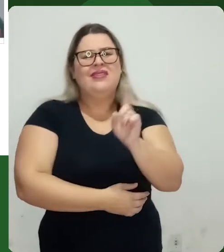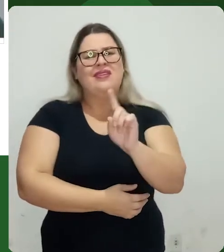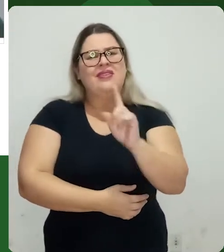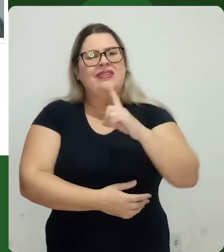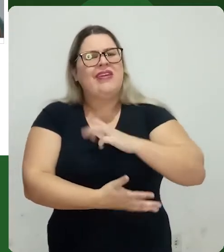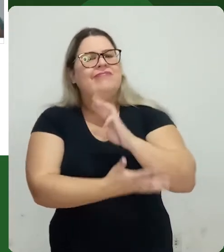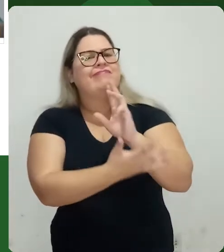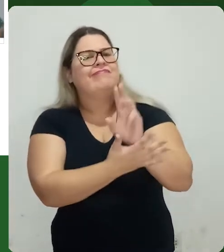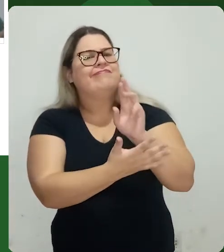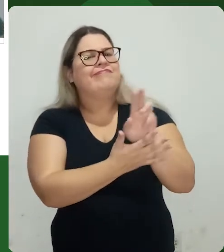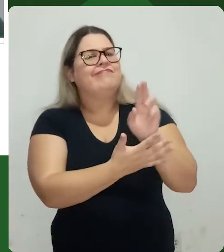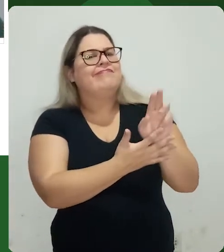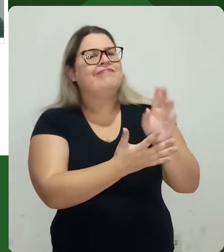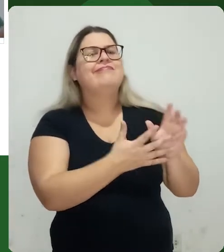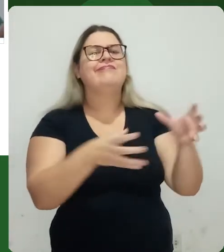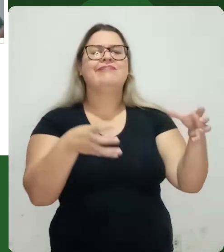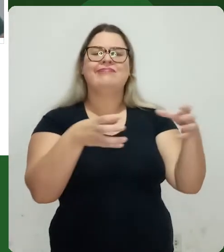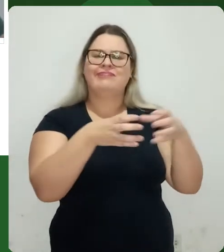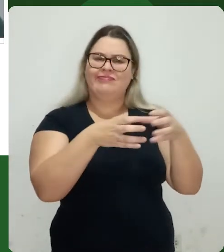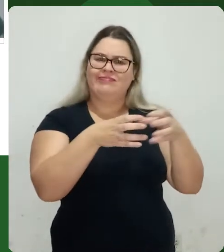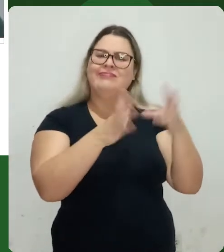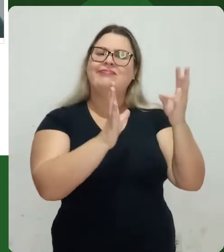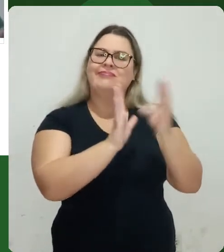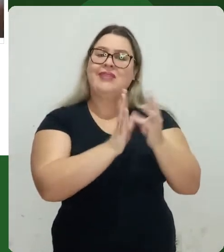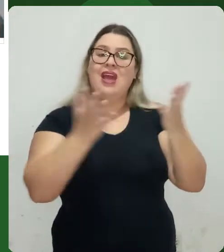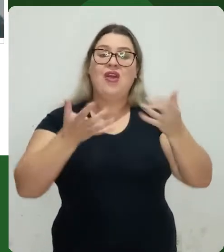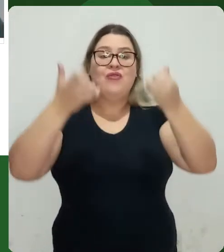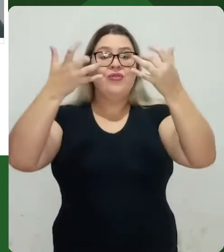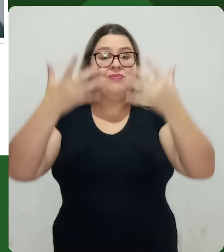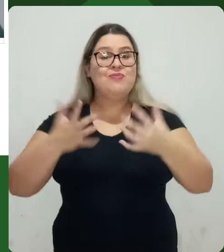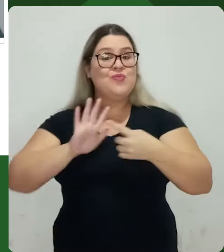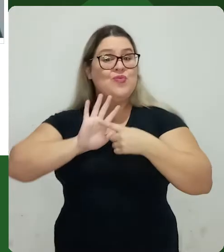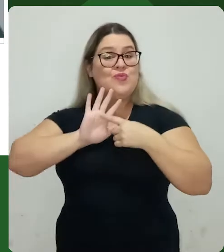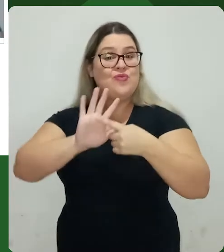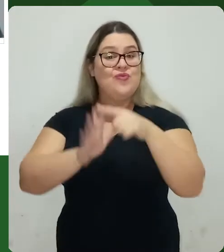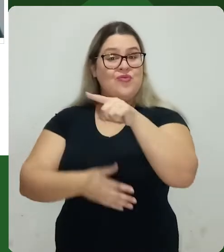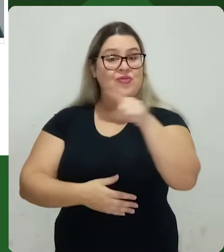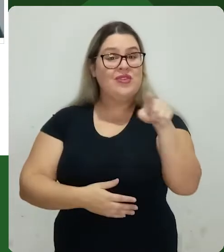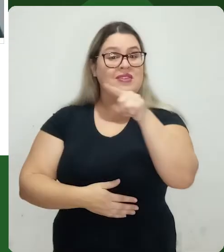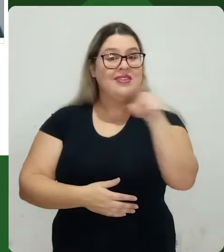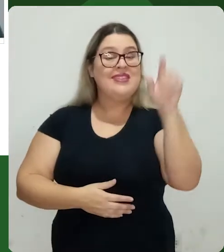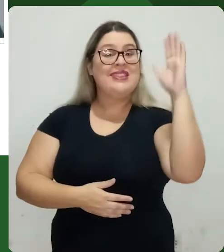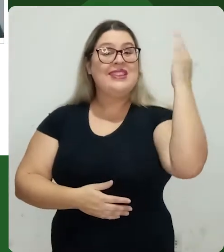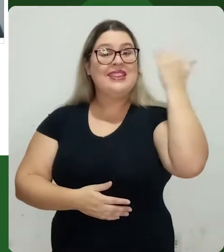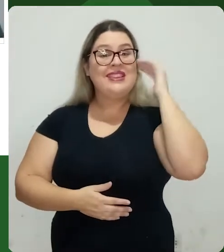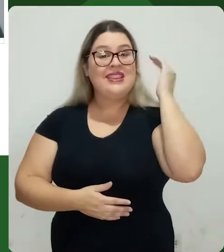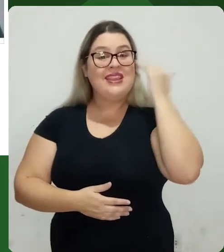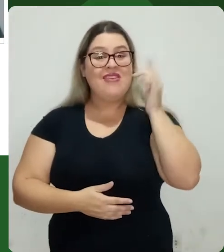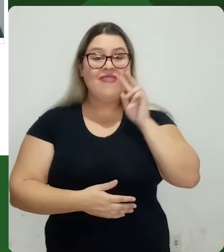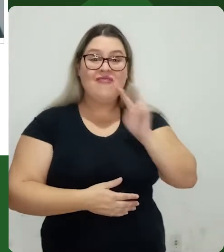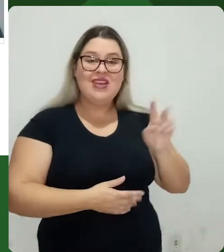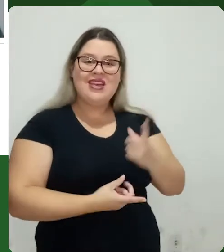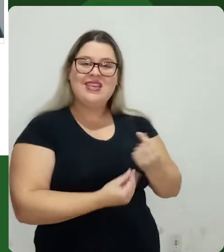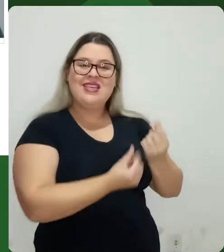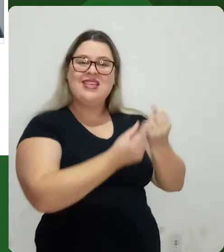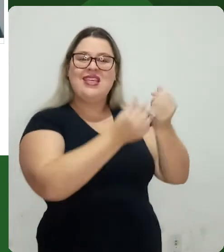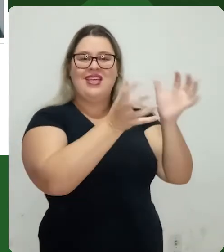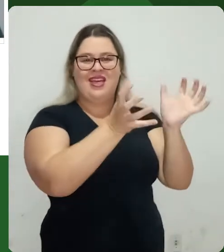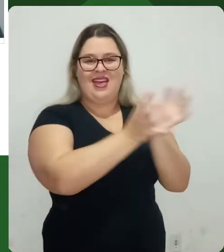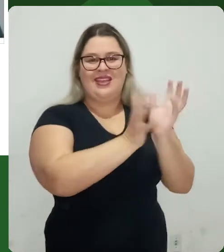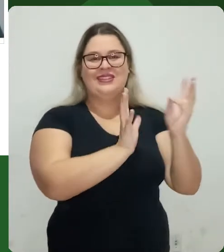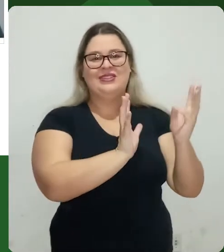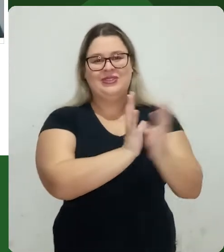Não, há uma multiplicidade que eu quero mostrar um pouco para vocês entenderem que nós temos que olhar